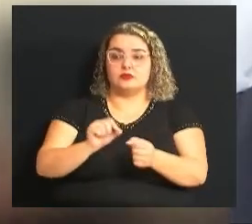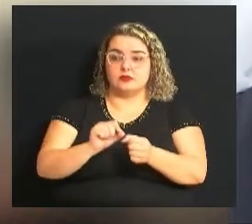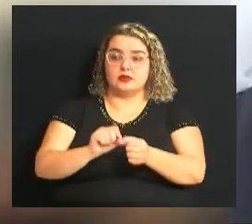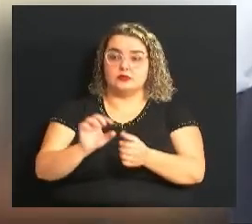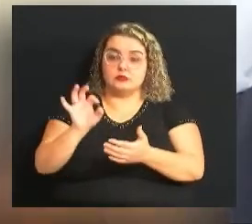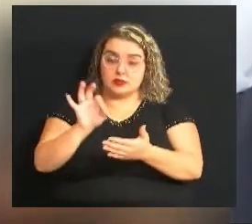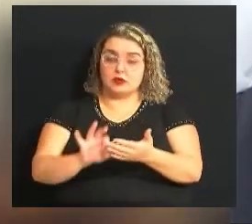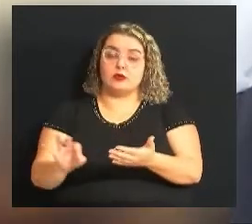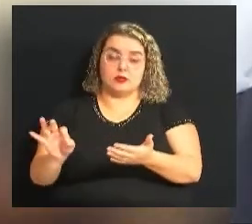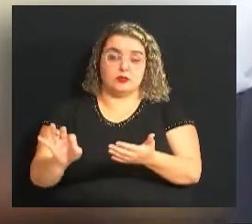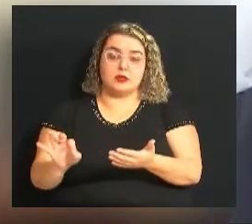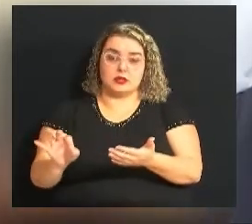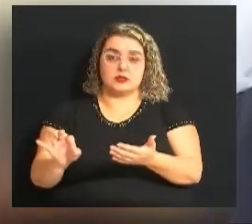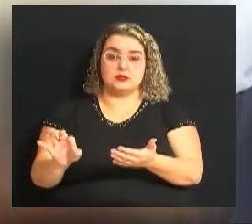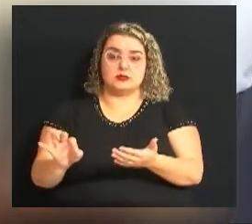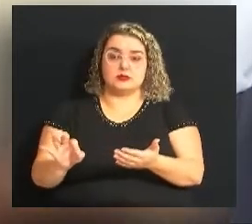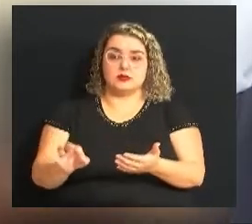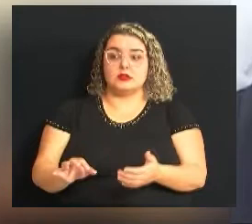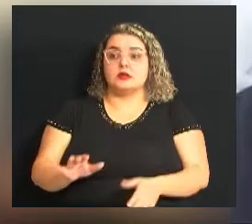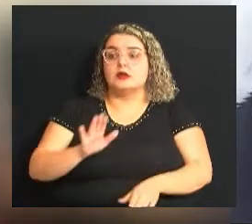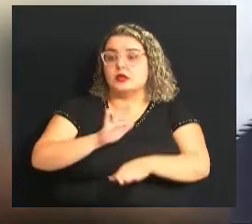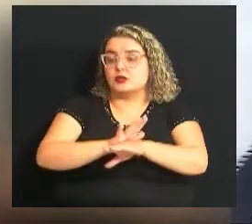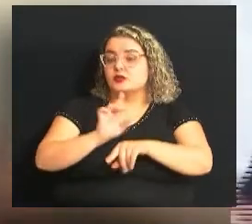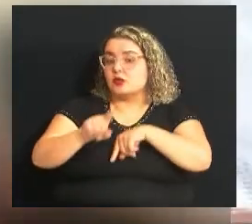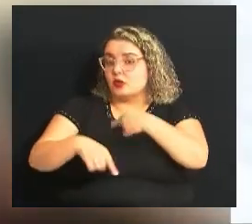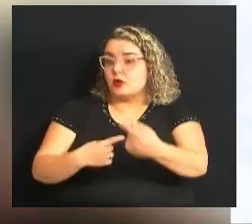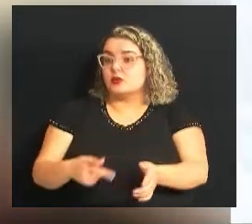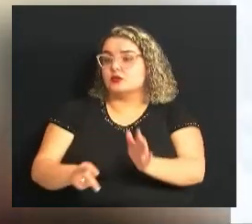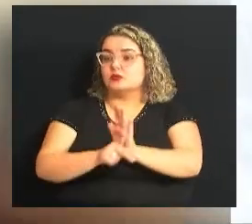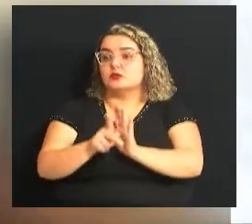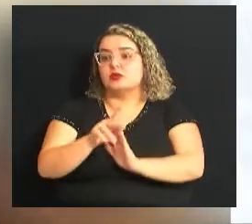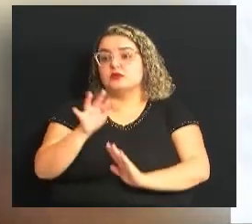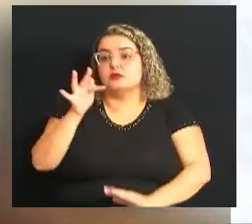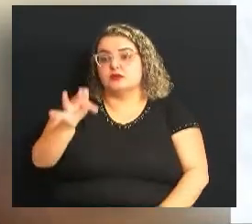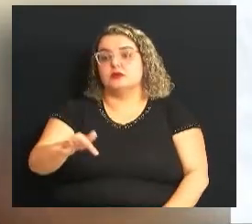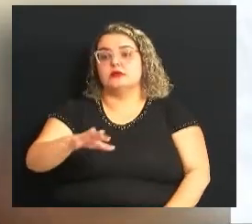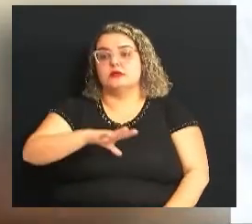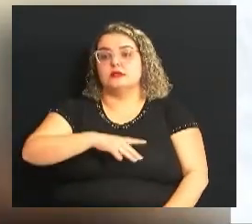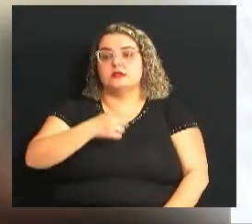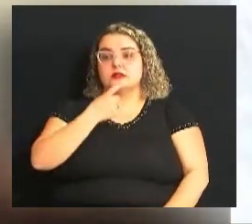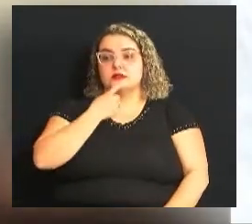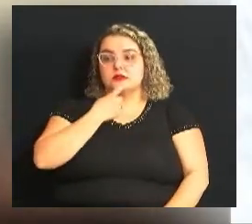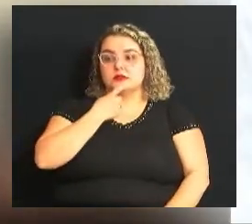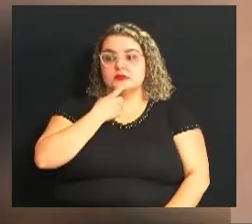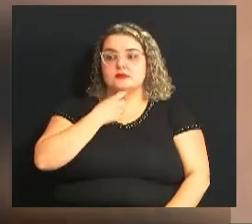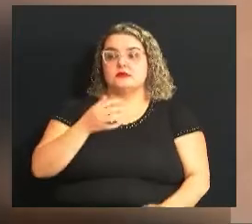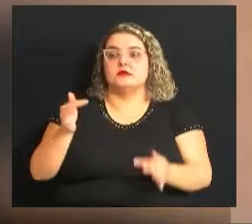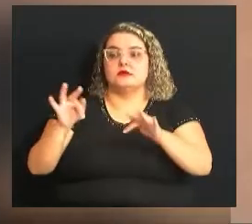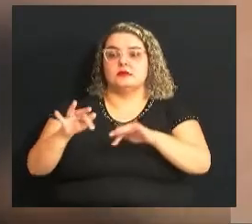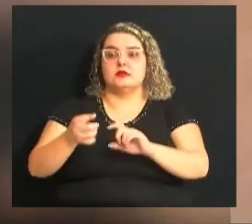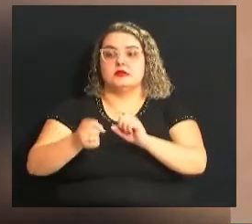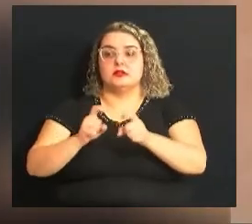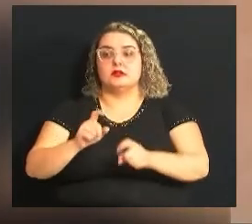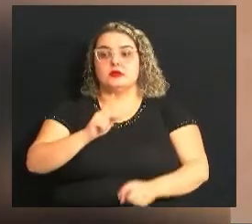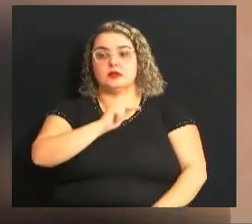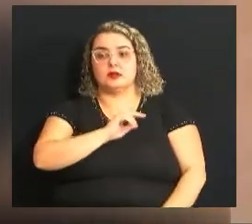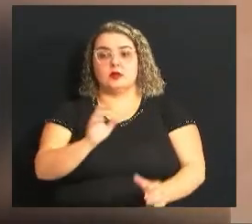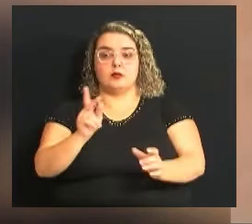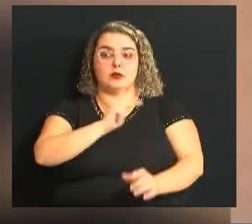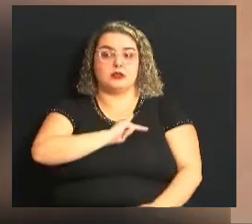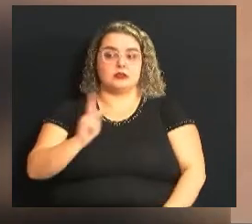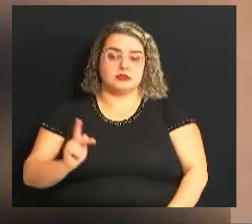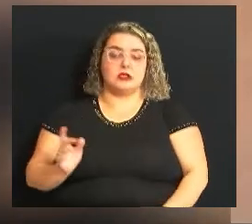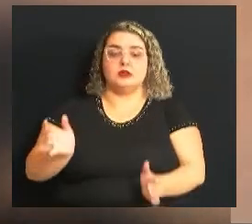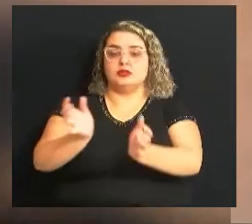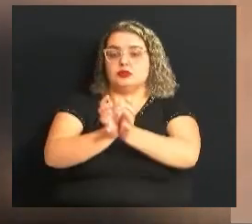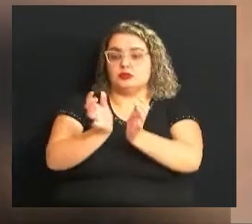esse último aí faz uma correção né que viabiliza outros projetos futuros aqui na cidade ao fim da reunião o